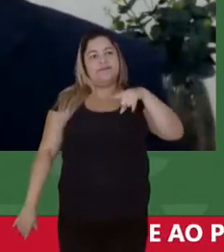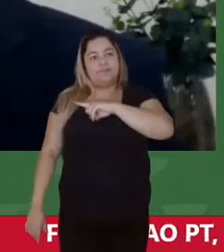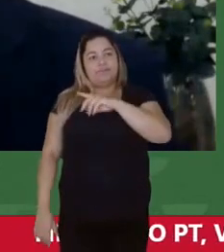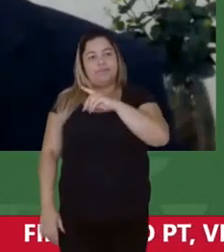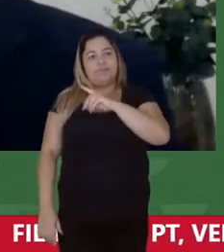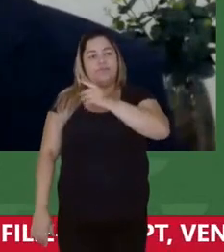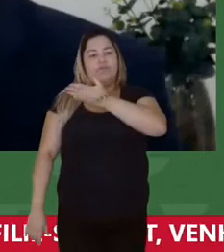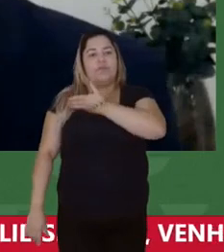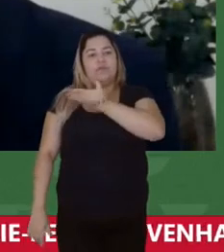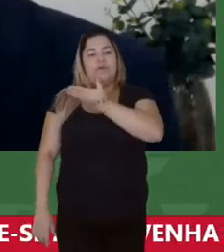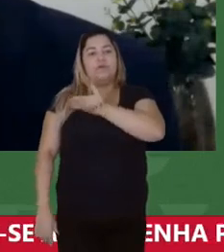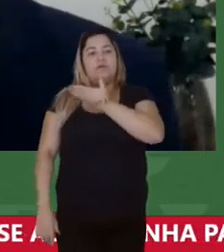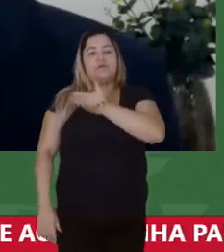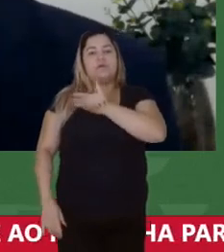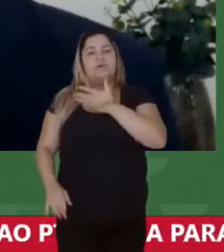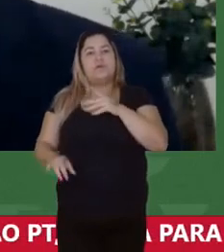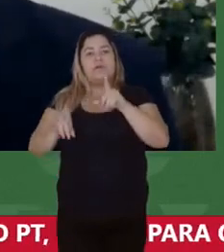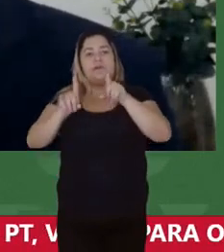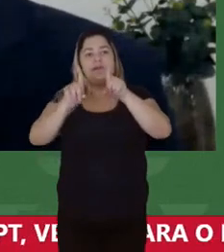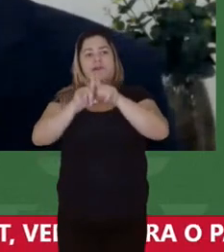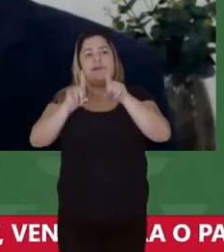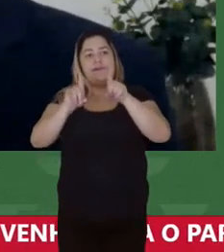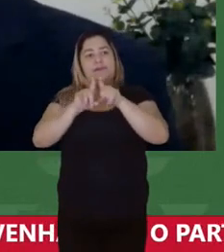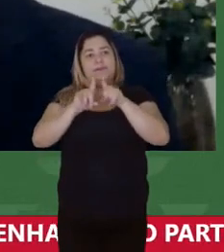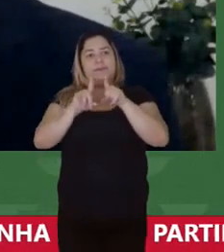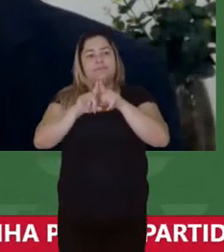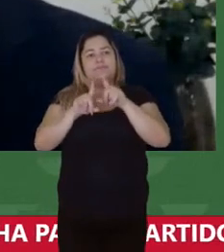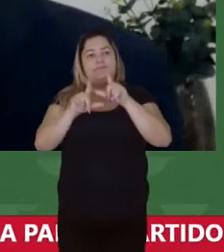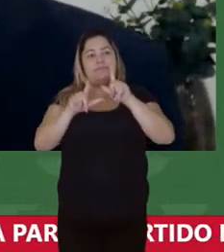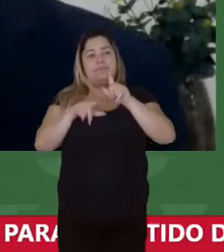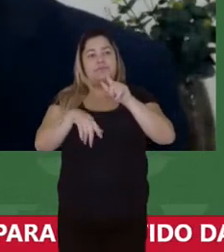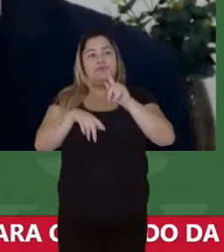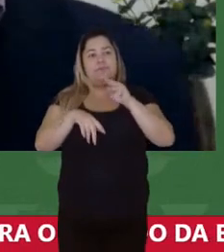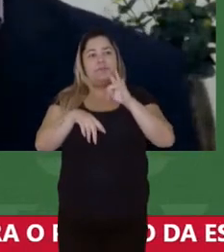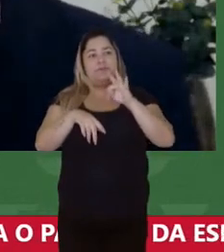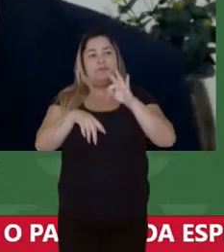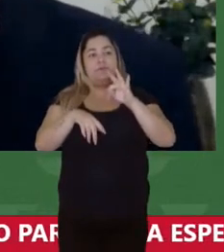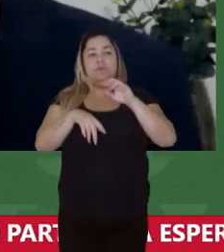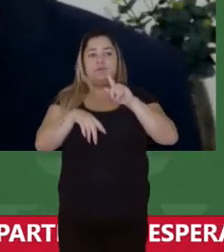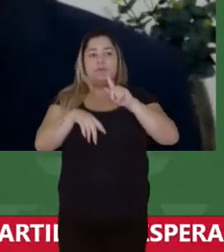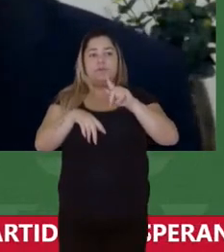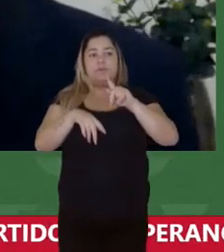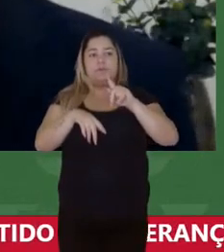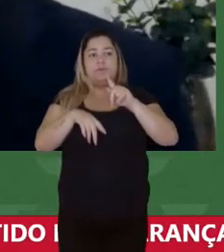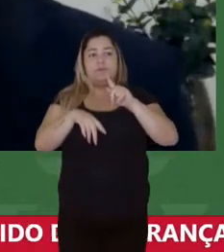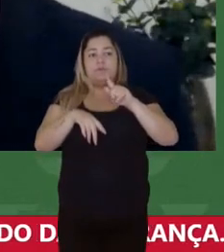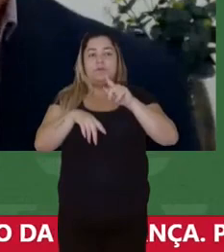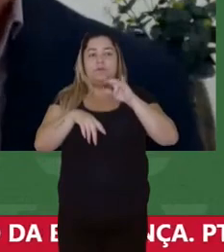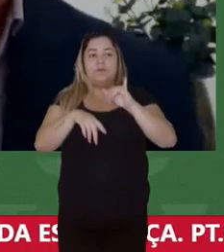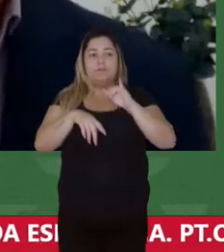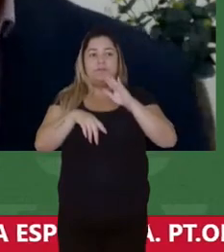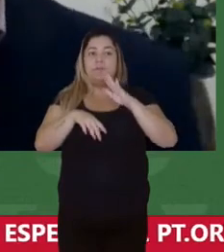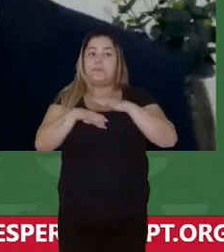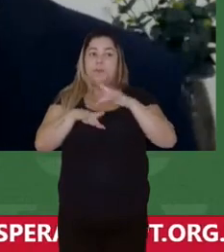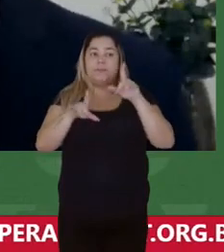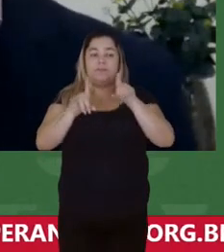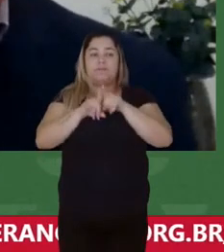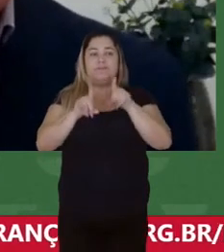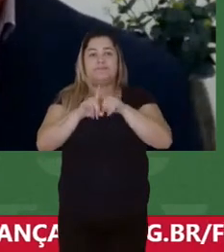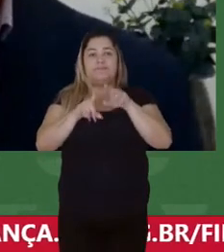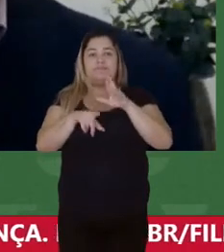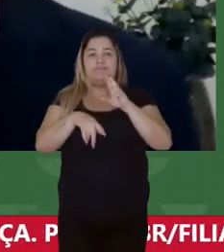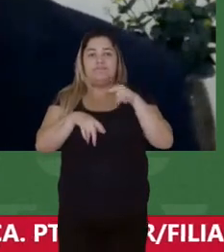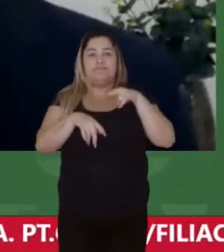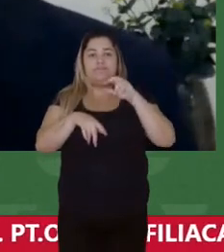companheiro, secretário nacional adjunto da comunidade LGBTQI+, nosso companheiro Renan, falar um pouco aí das lutas, né, o